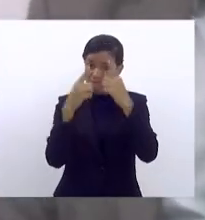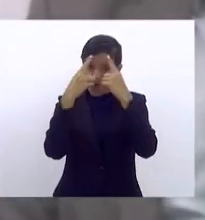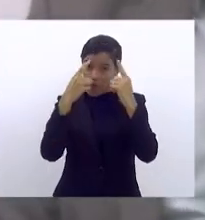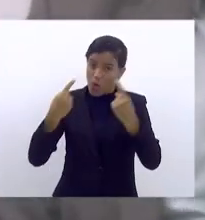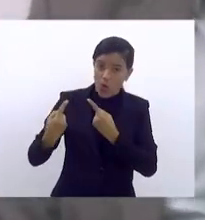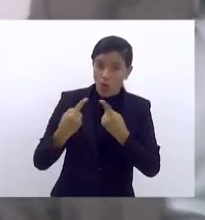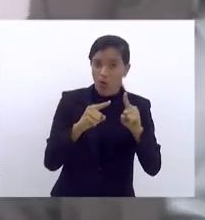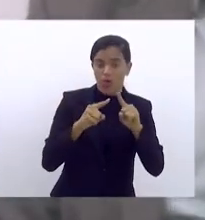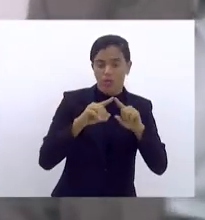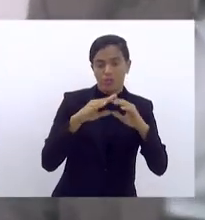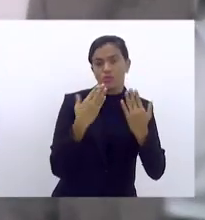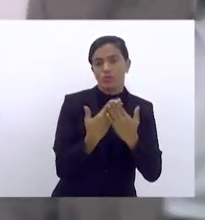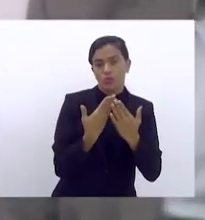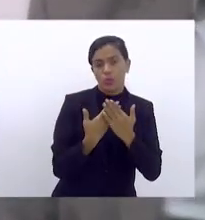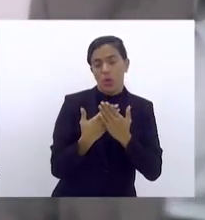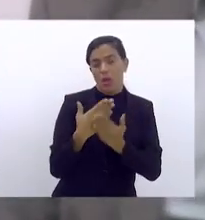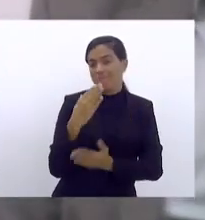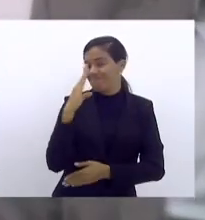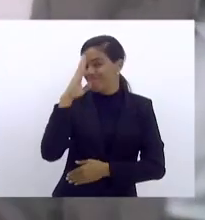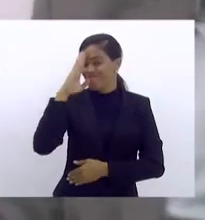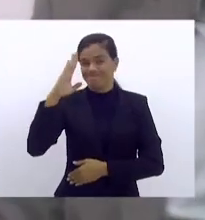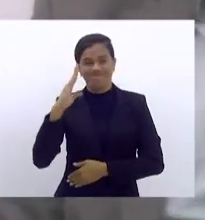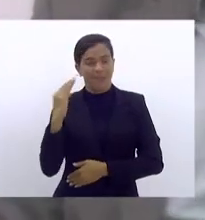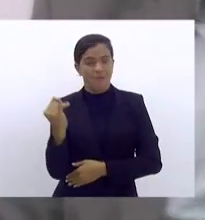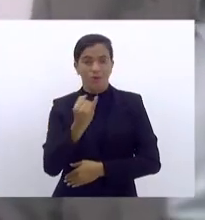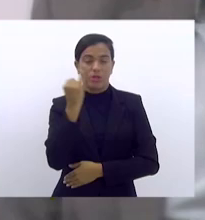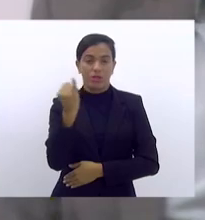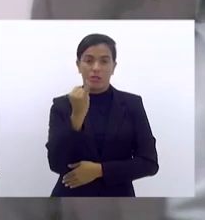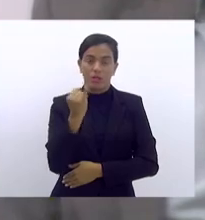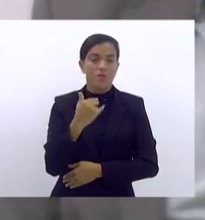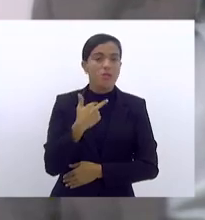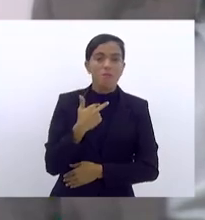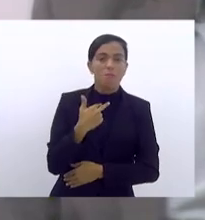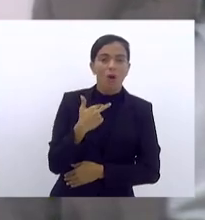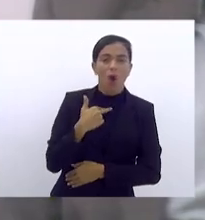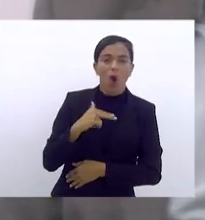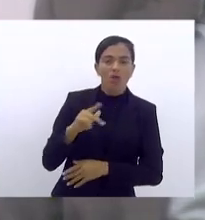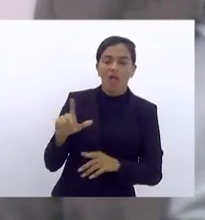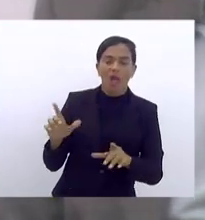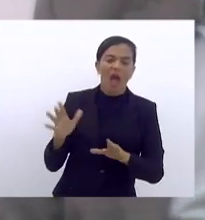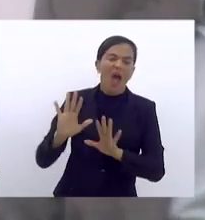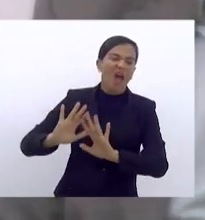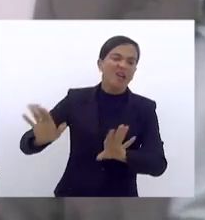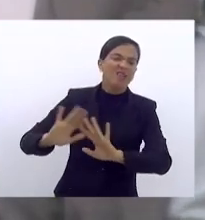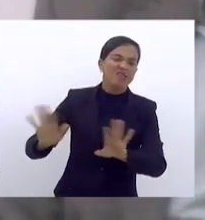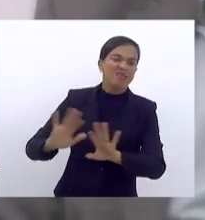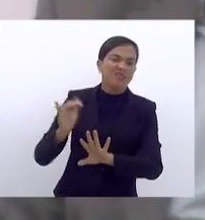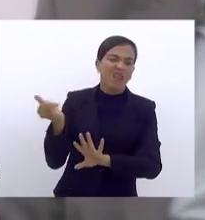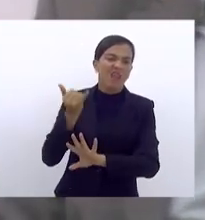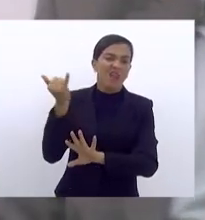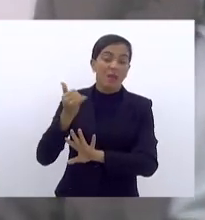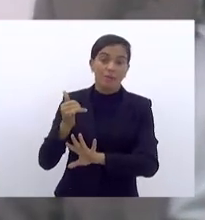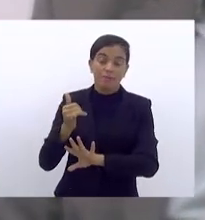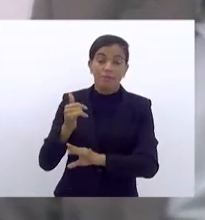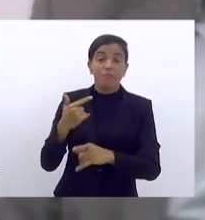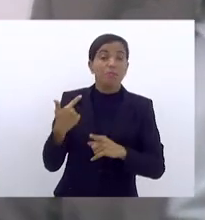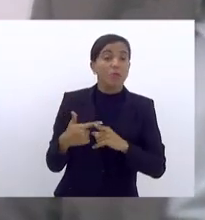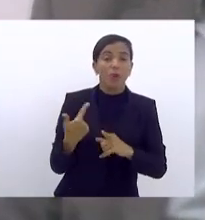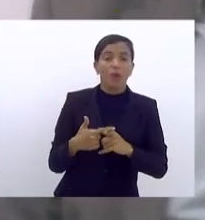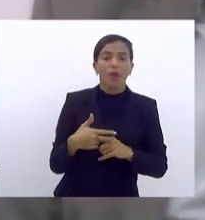fundamental a gente não pode nunca minimizar nenhum caso de violência principalmente quando se tenta